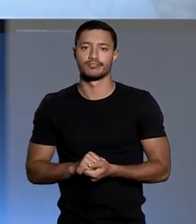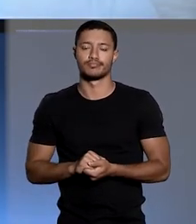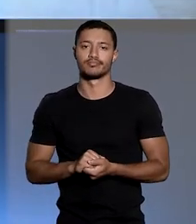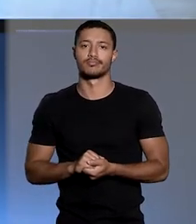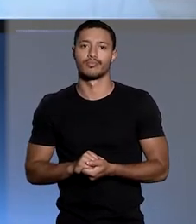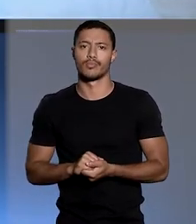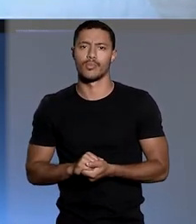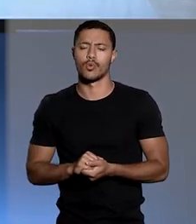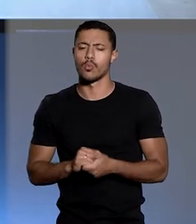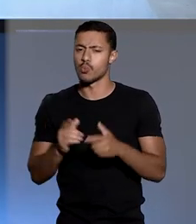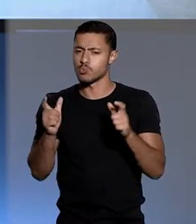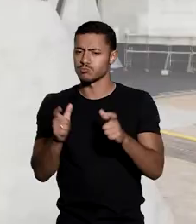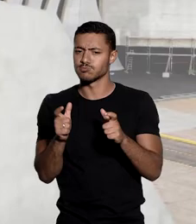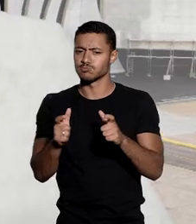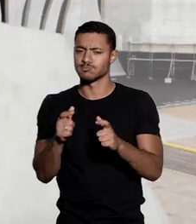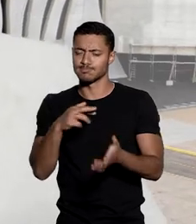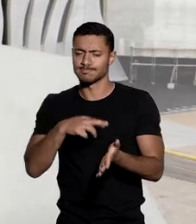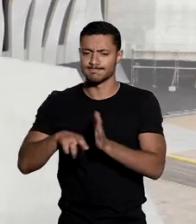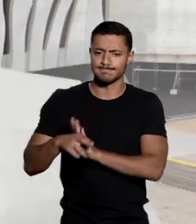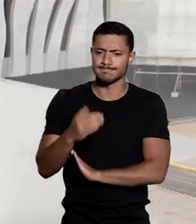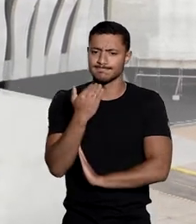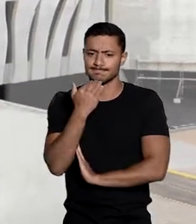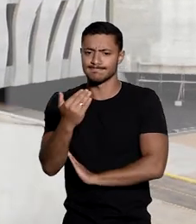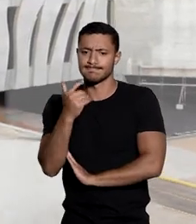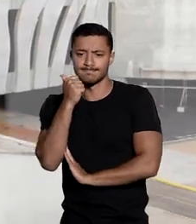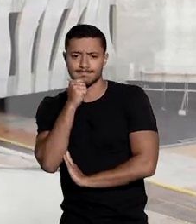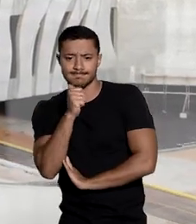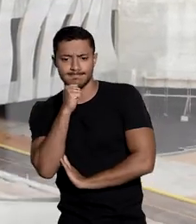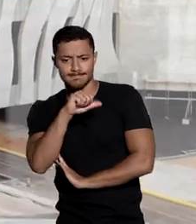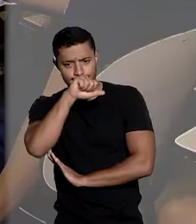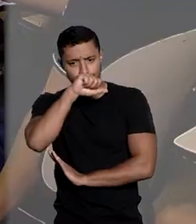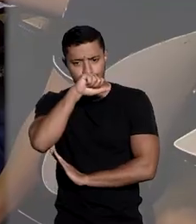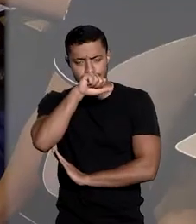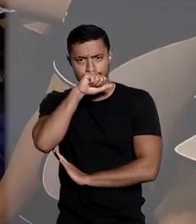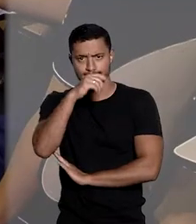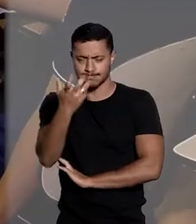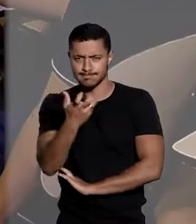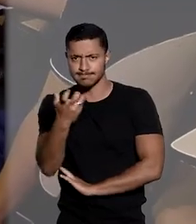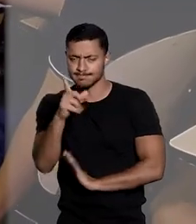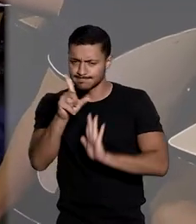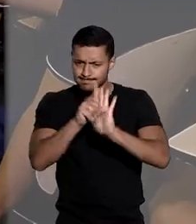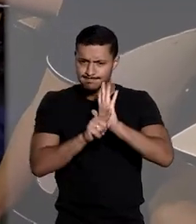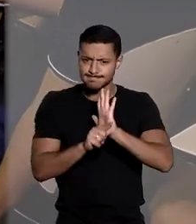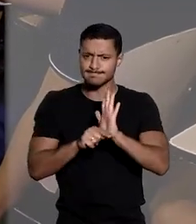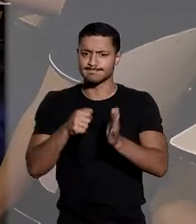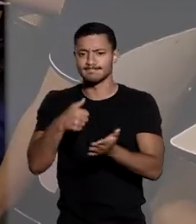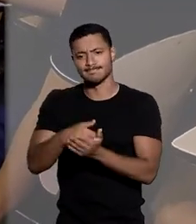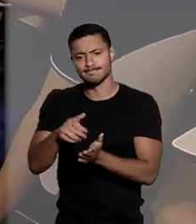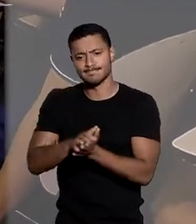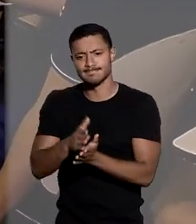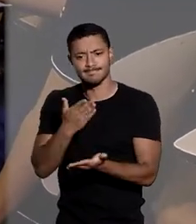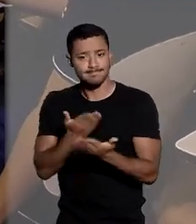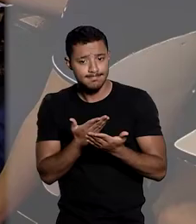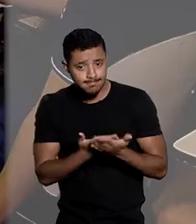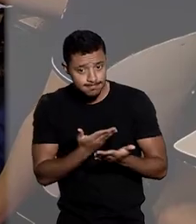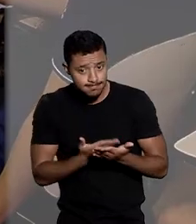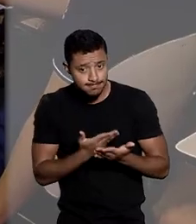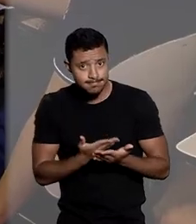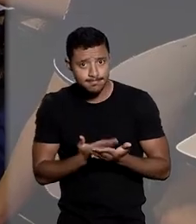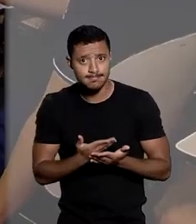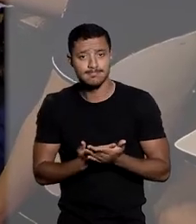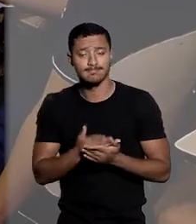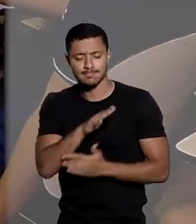O colegiado negou provimento a recurso especial de uma mãe que pleiteava a redução proporcional das mensalidades